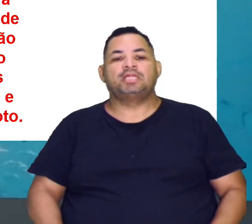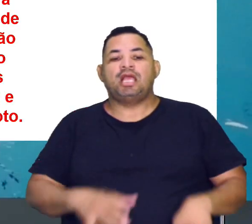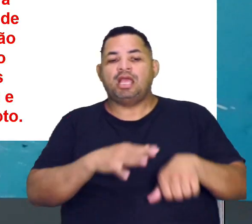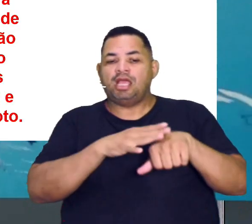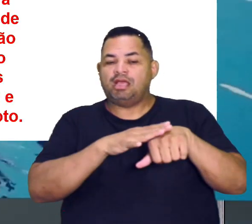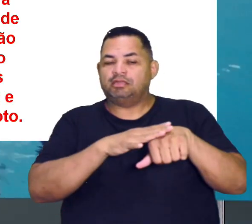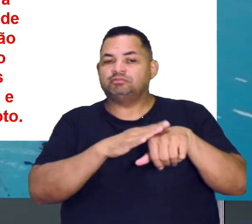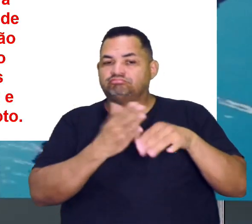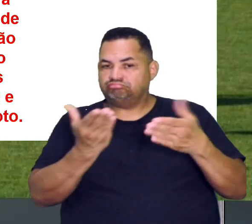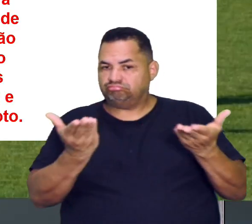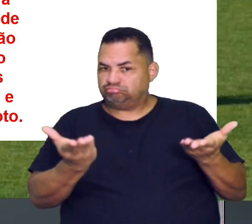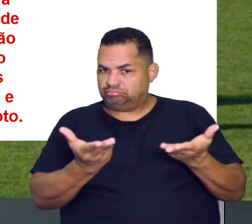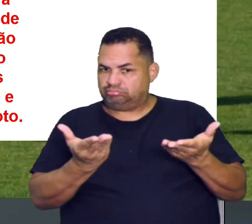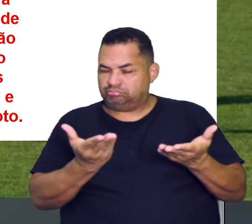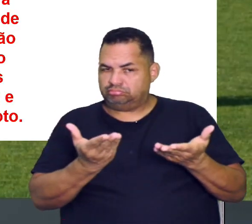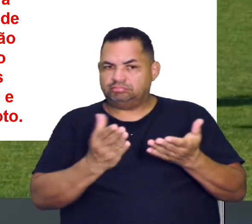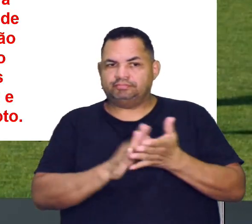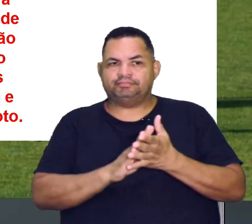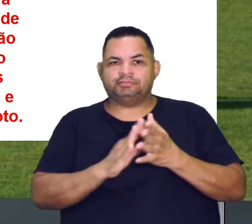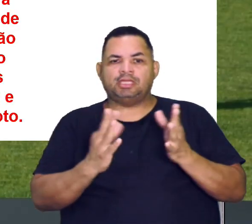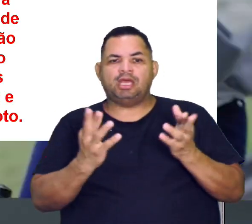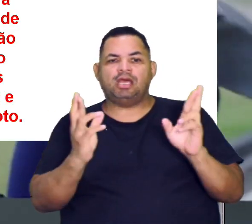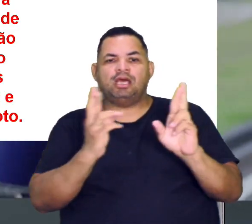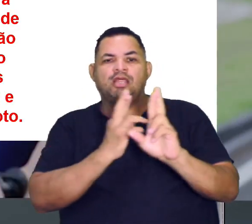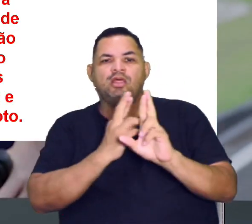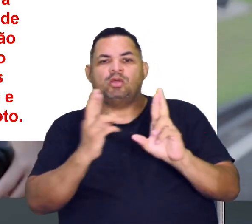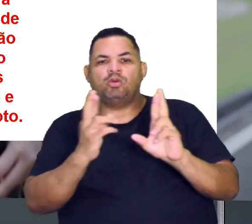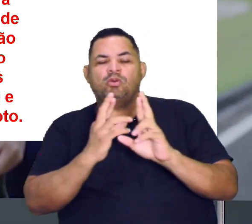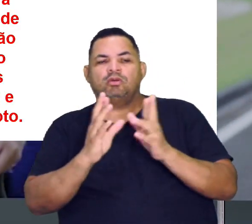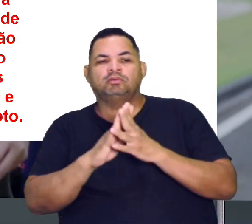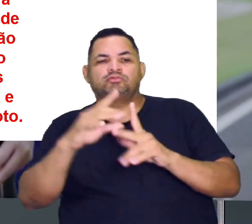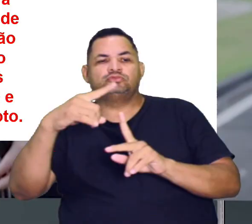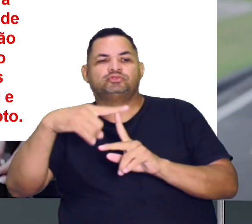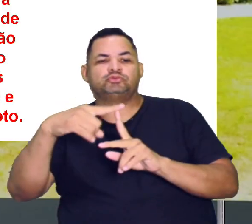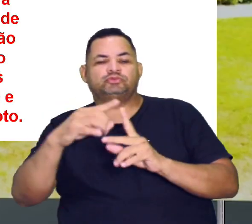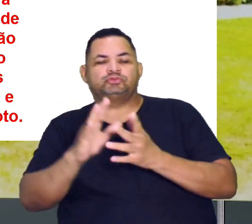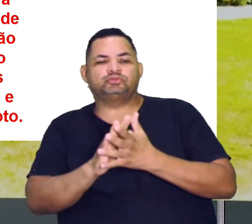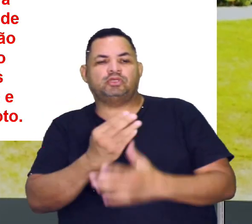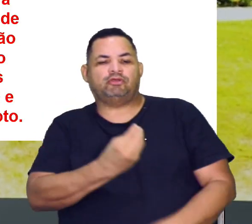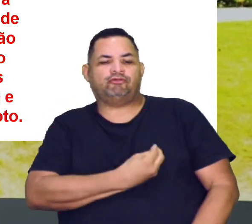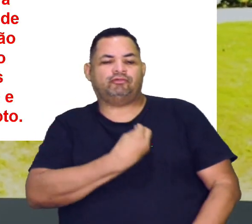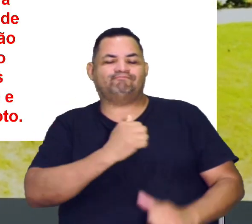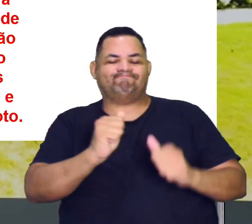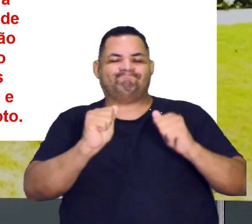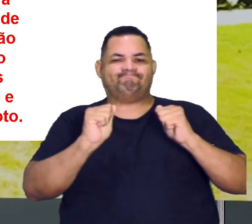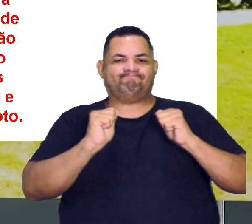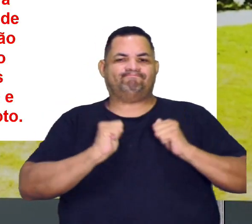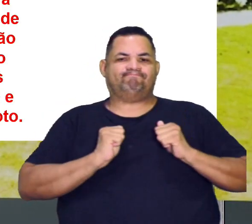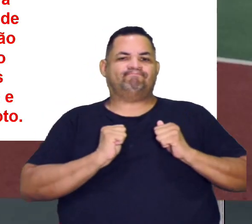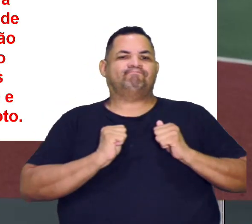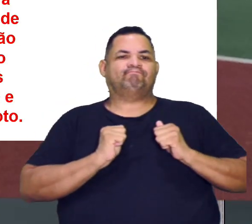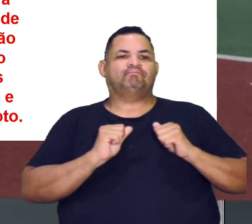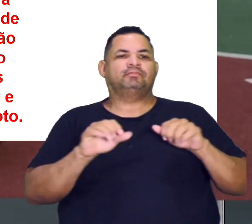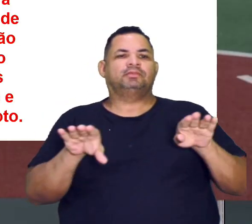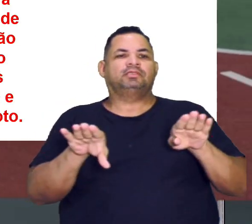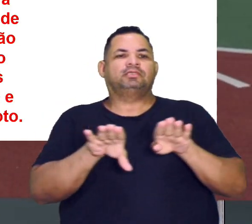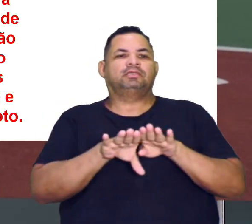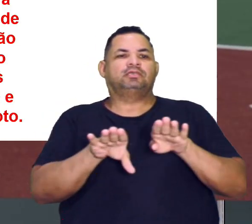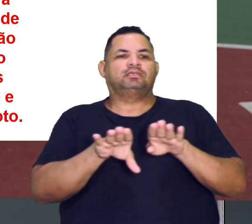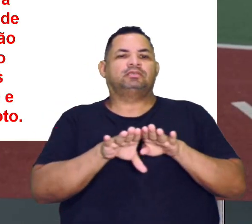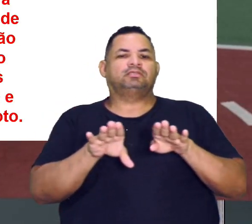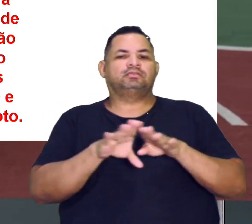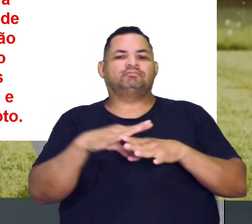doenças crônicas que eu falei para vocês, tá ligado aí a esse estilo de vida sedentário, que também está ligado